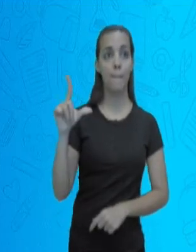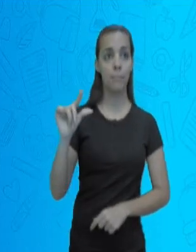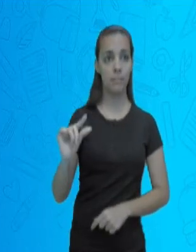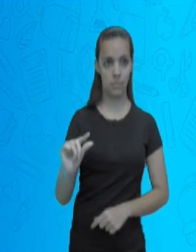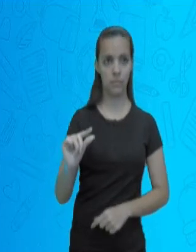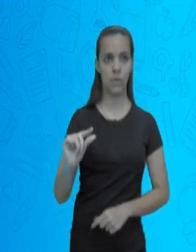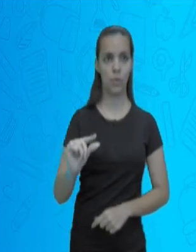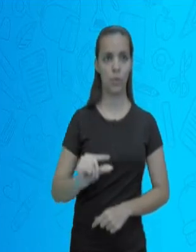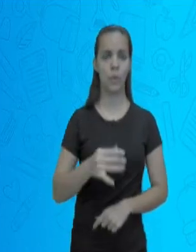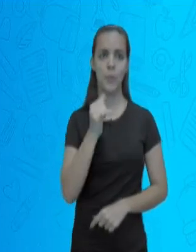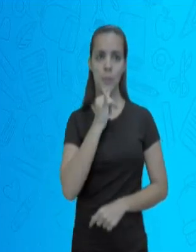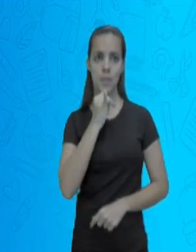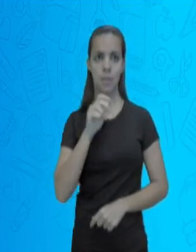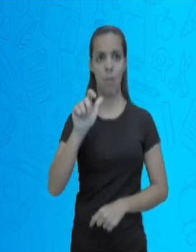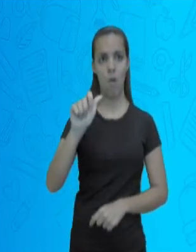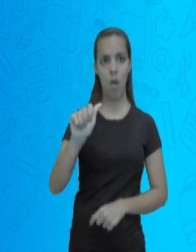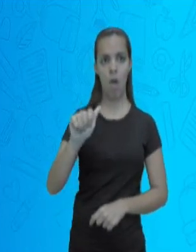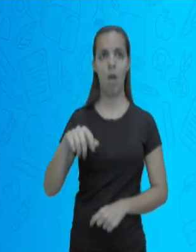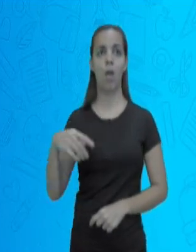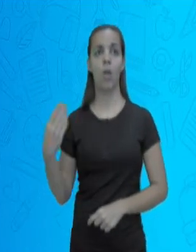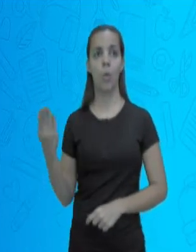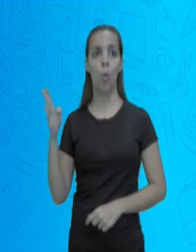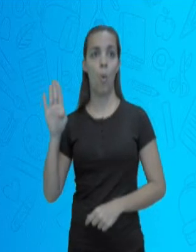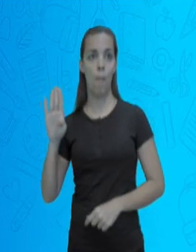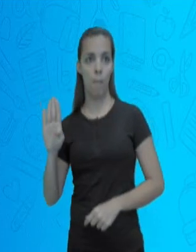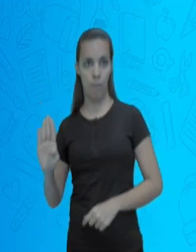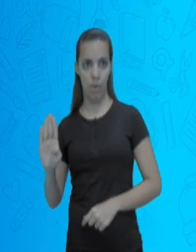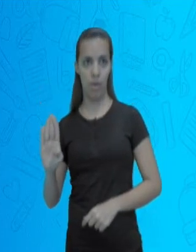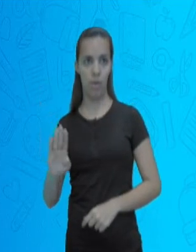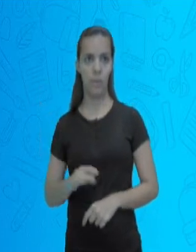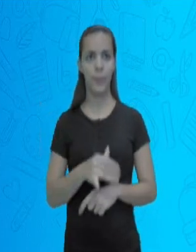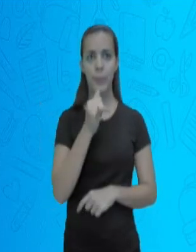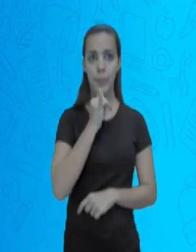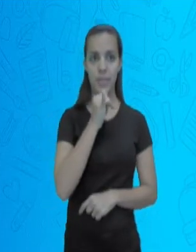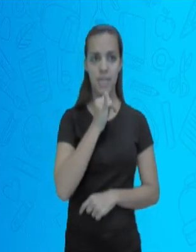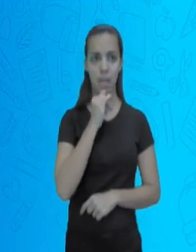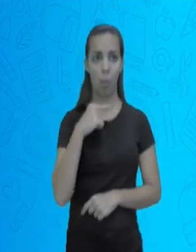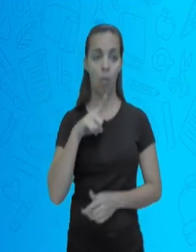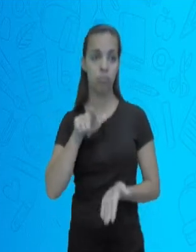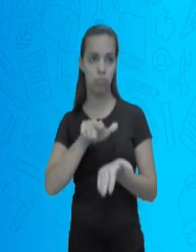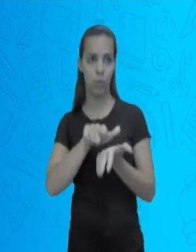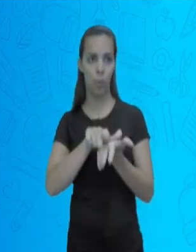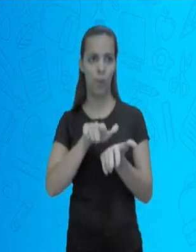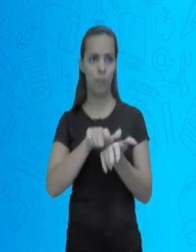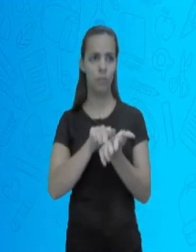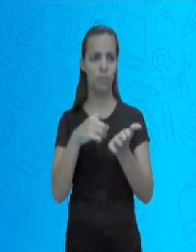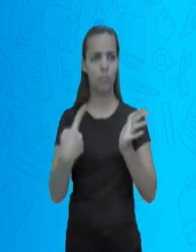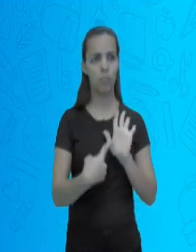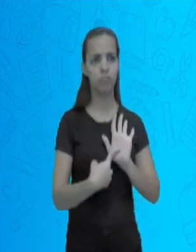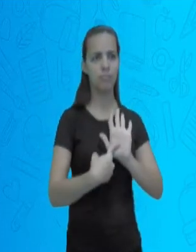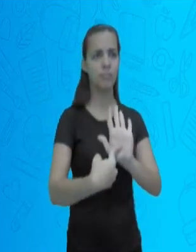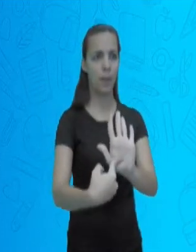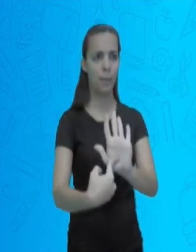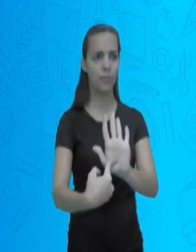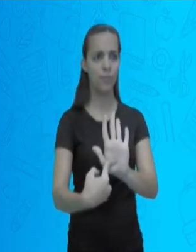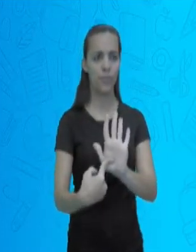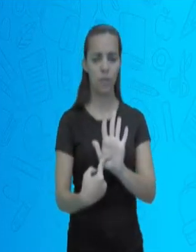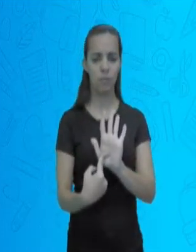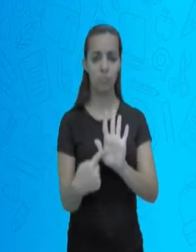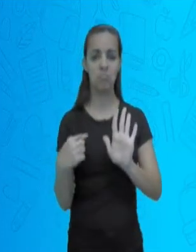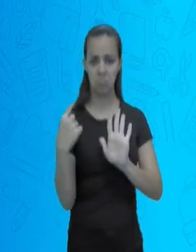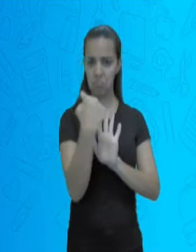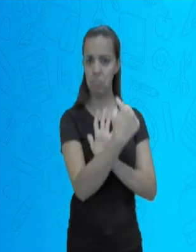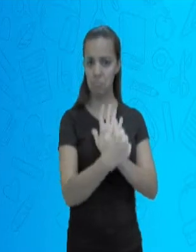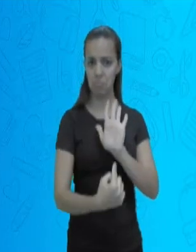desenho aqui representando um plano. Esta folha aqui representa um plano